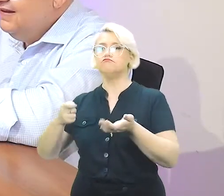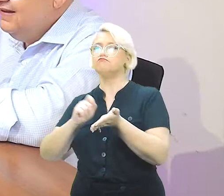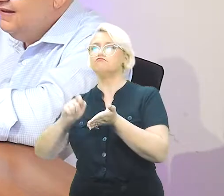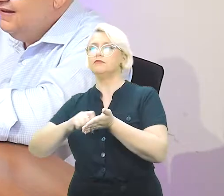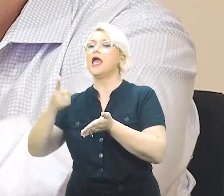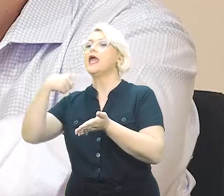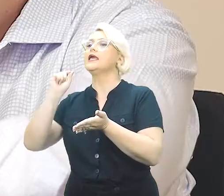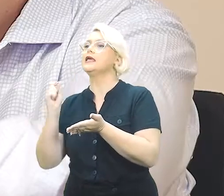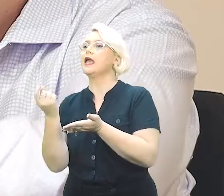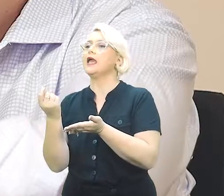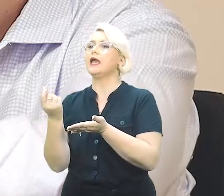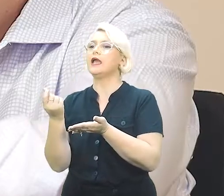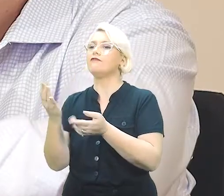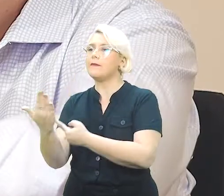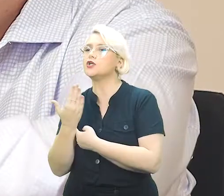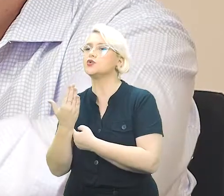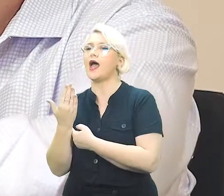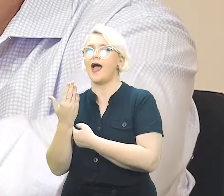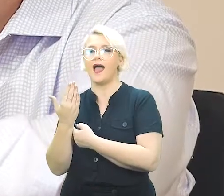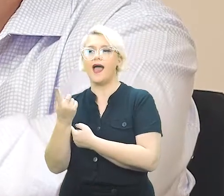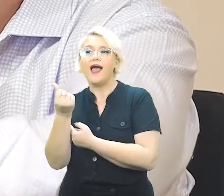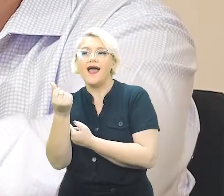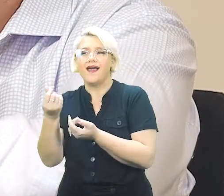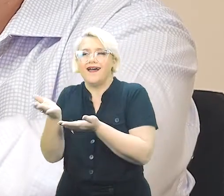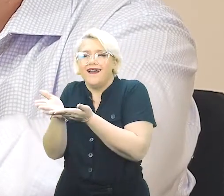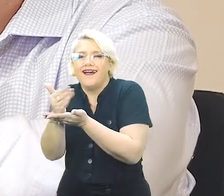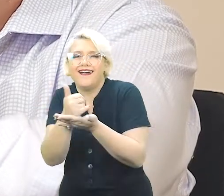vai colaborar com o meu carteirão